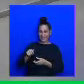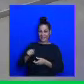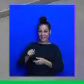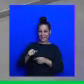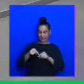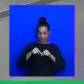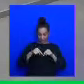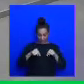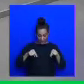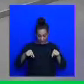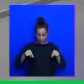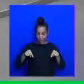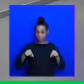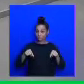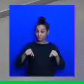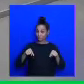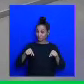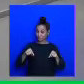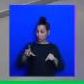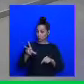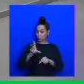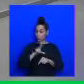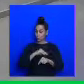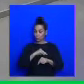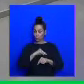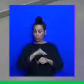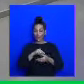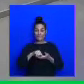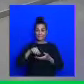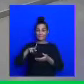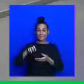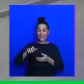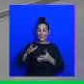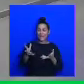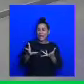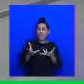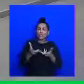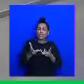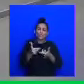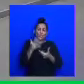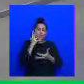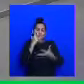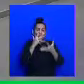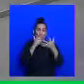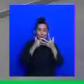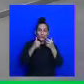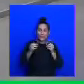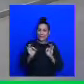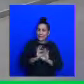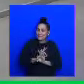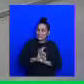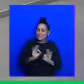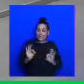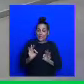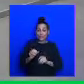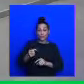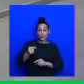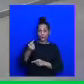Mega Sena. Haha, Mega Sena. Mega Sena, sua linda. Que coisa espetacular.